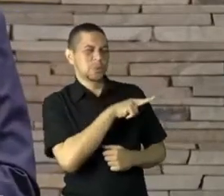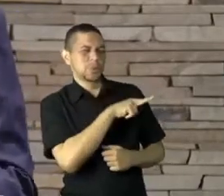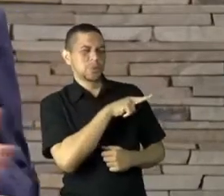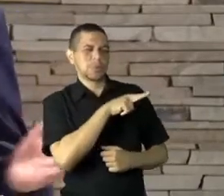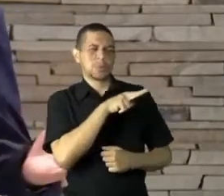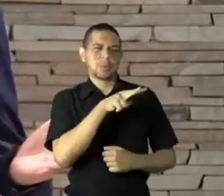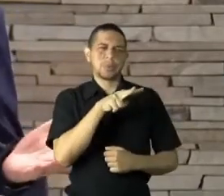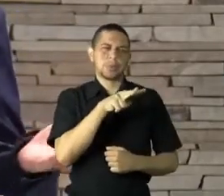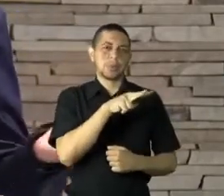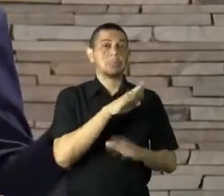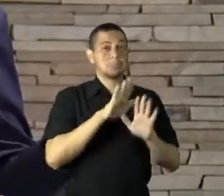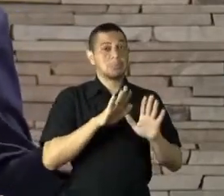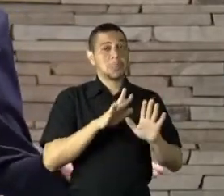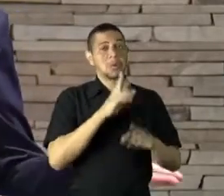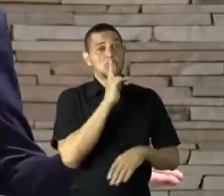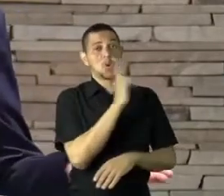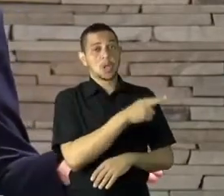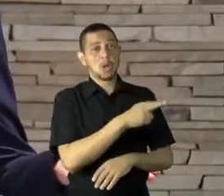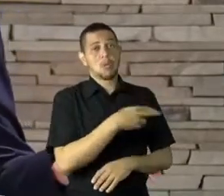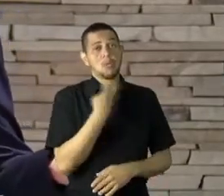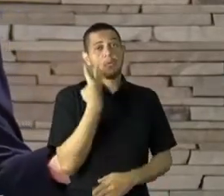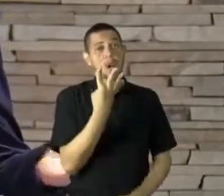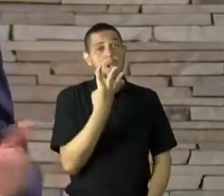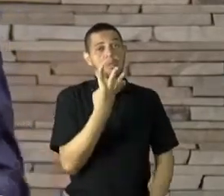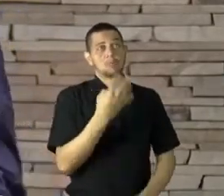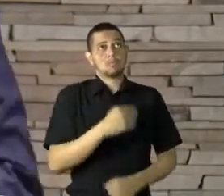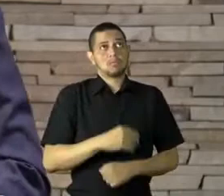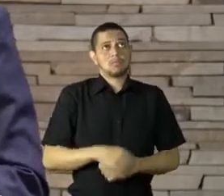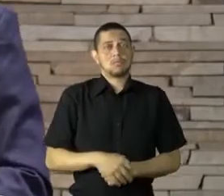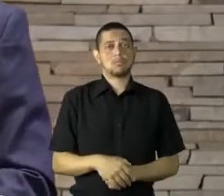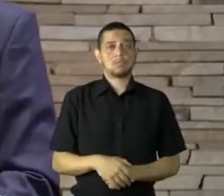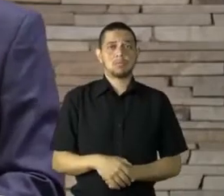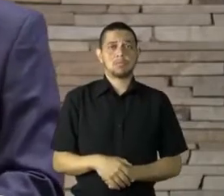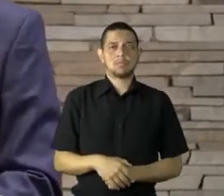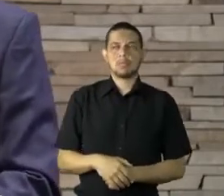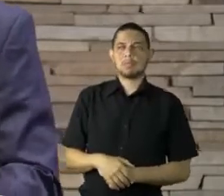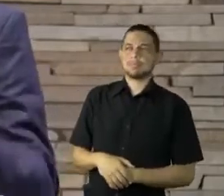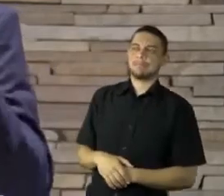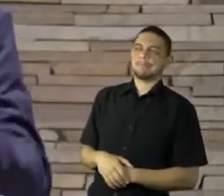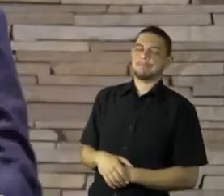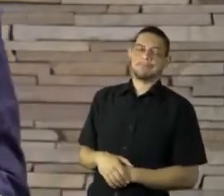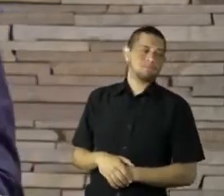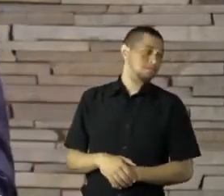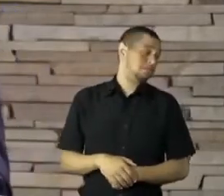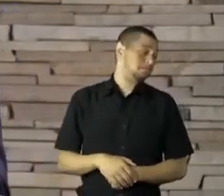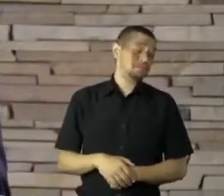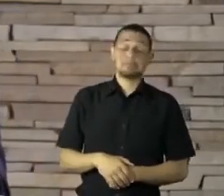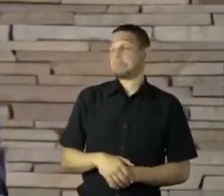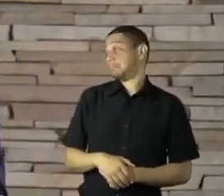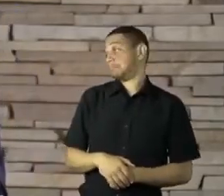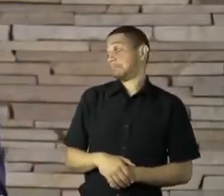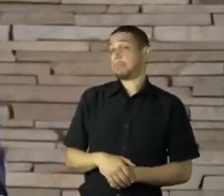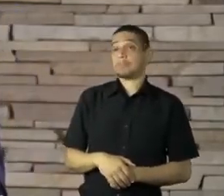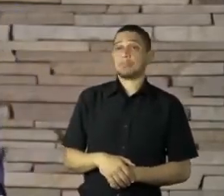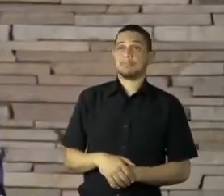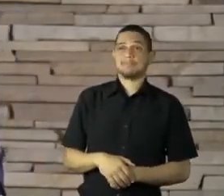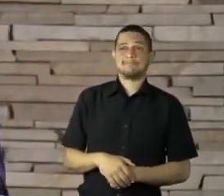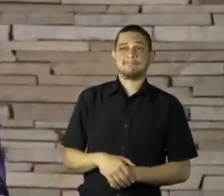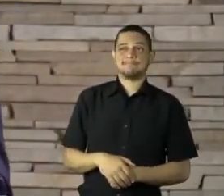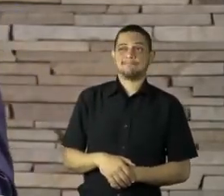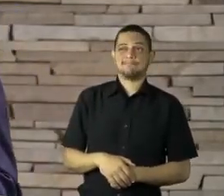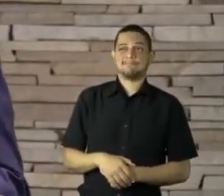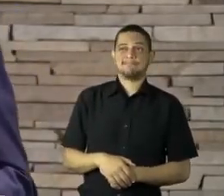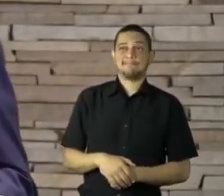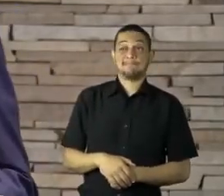outras pessoas mas respondeu quatro e o gerente então olhou para os demais olhou para ele balançou com a